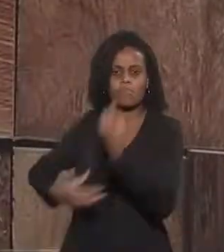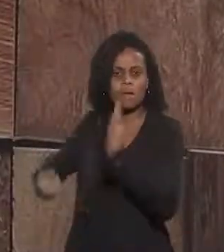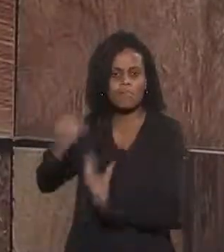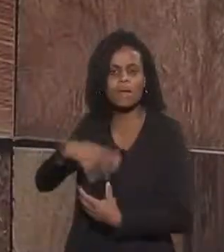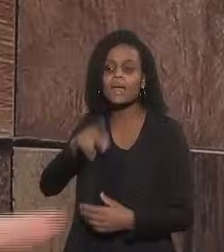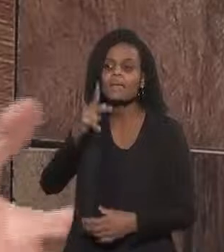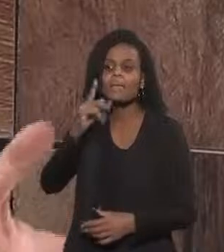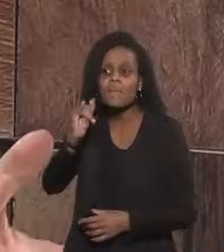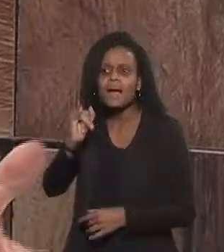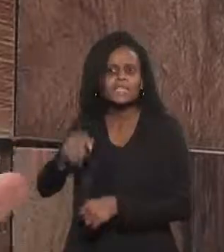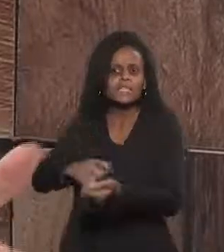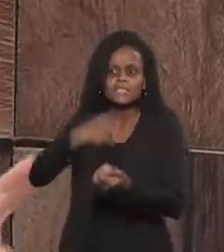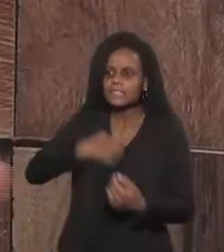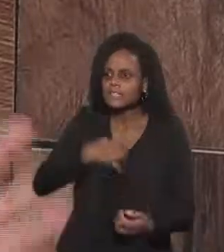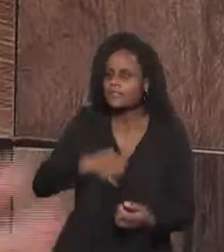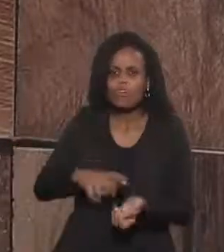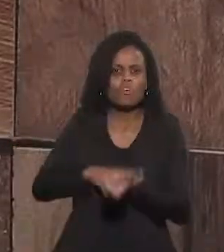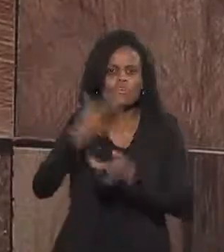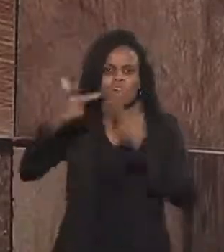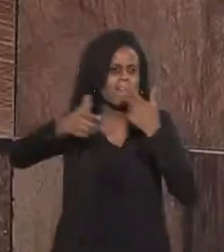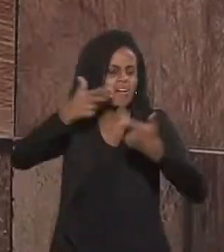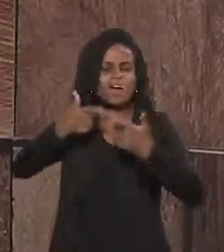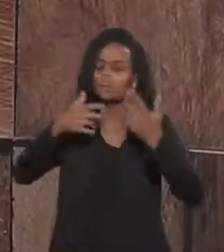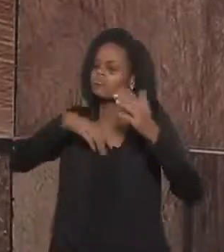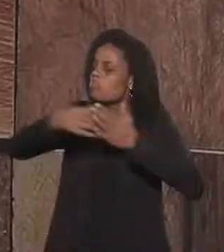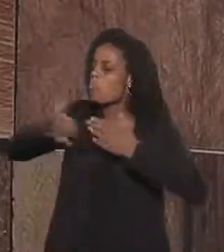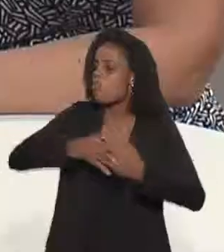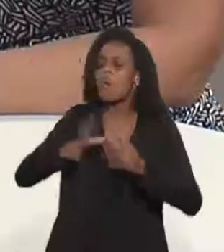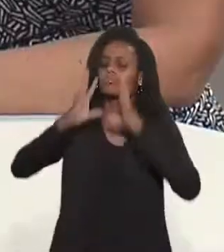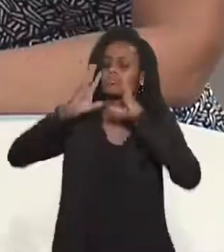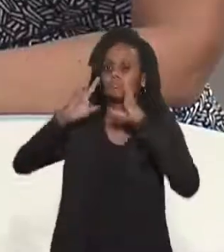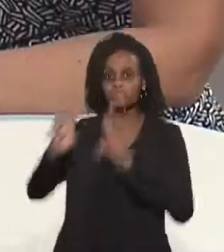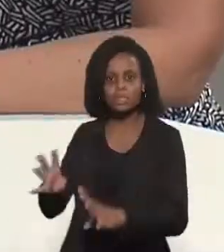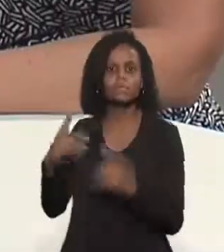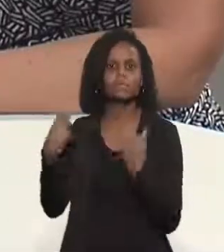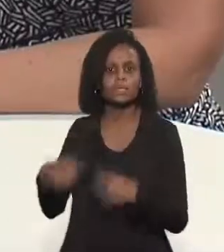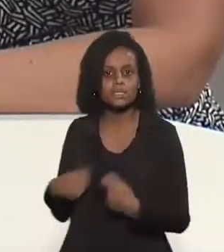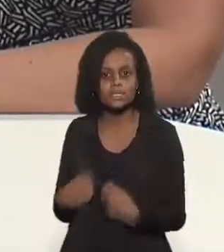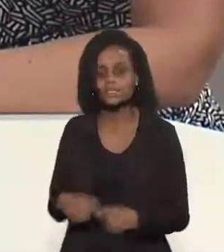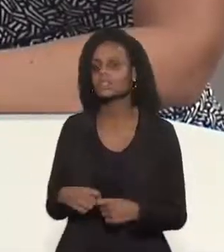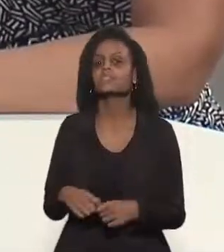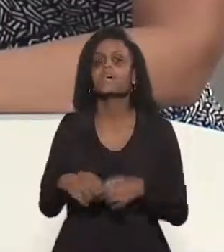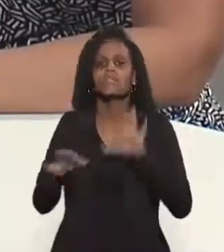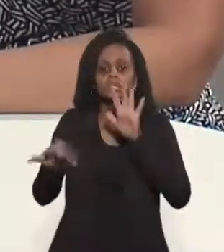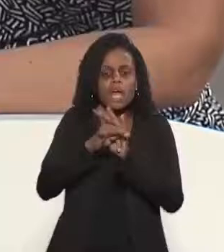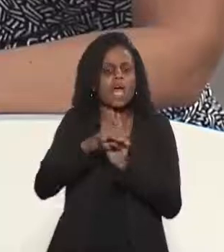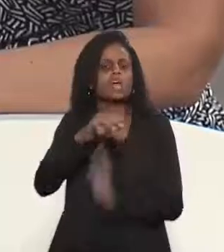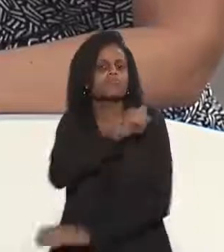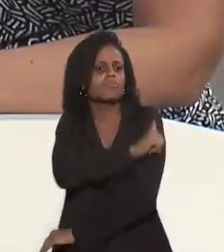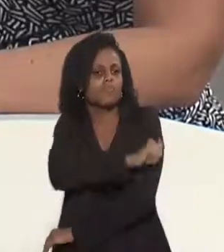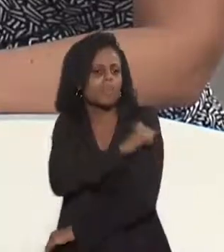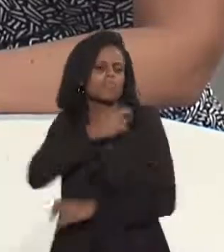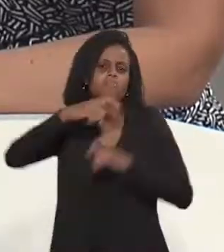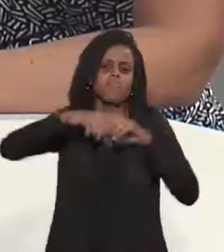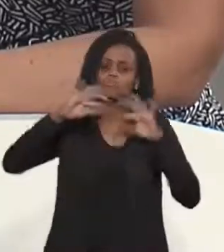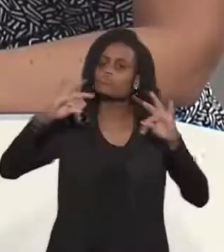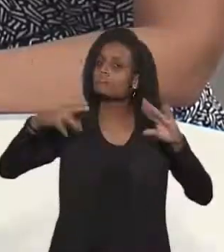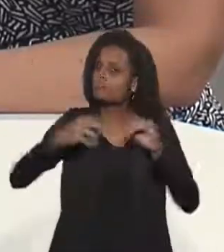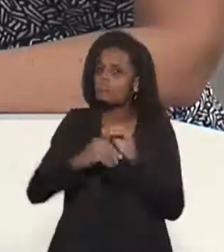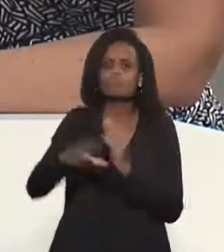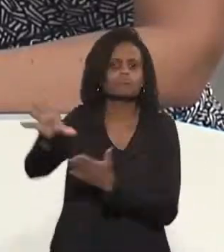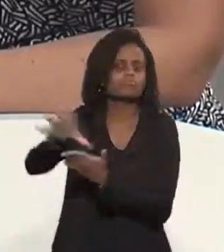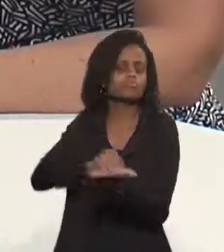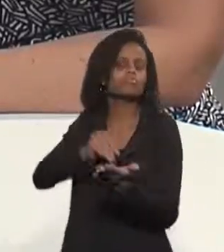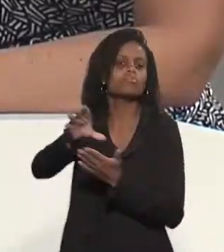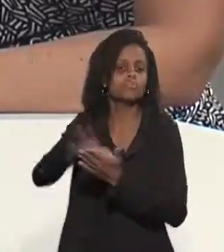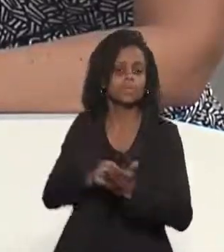pais, mesmo que o pai esteja nervoso, fale besteira, não interessa, tem que ouvir. Aí todo mundo segue essa cultura, entendeu? Os técnicos, os enfermeiros, os médicos,